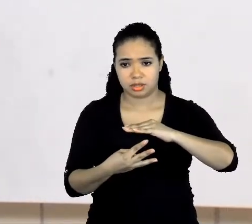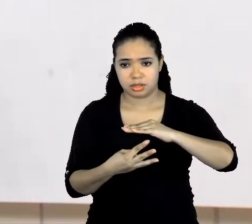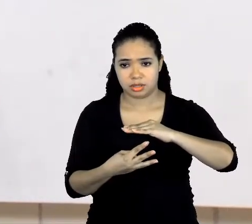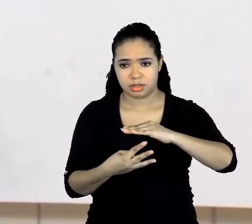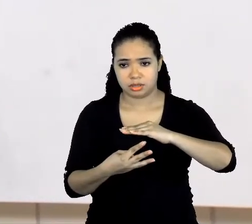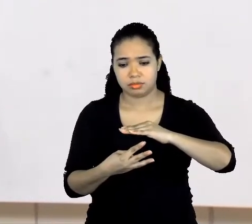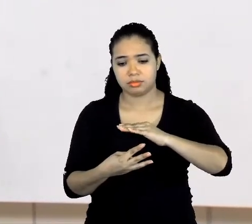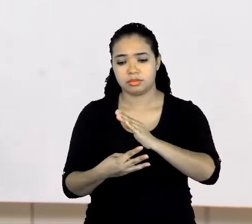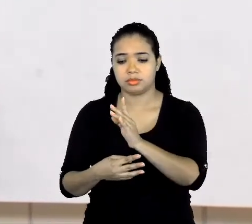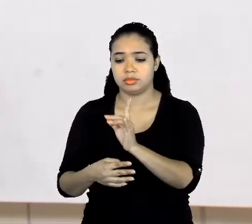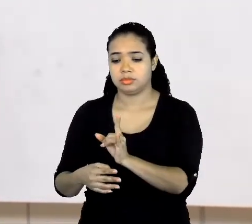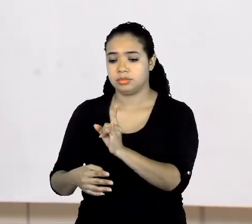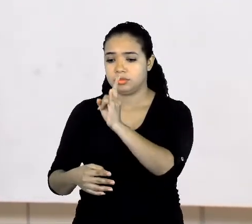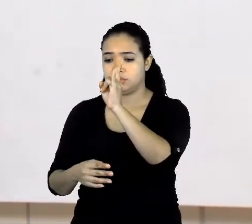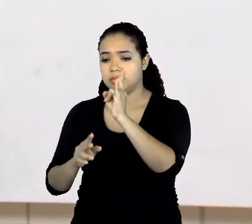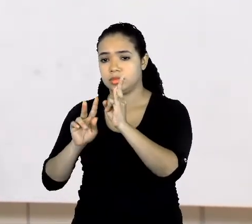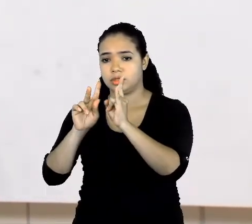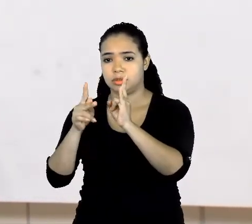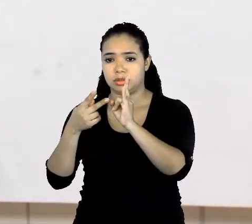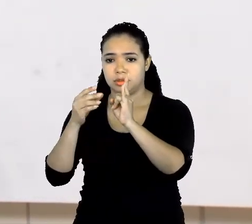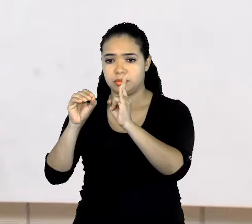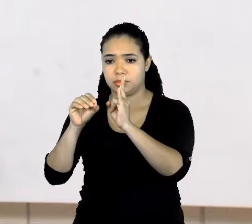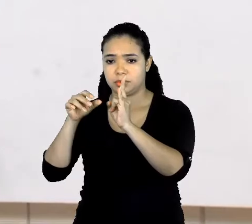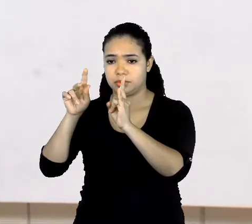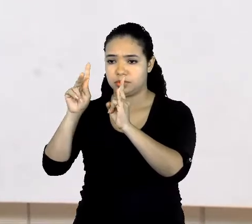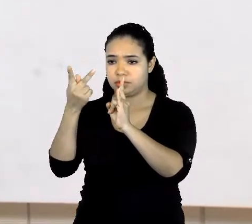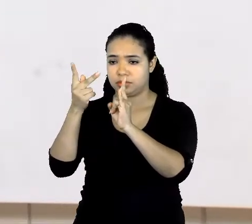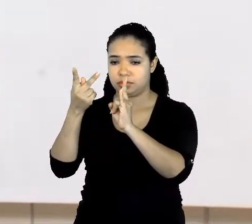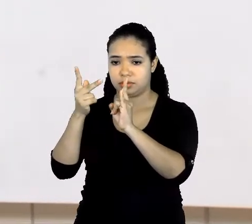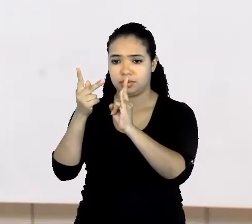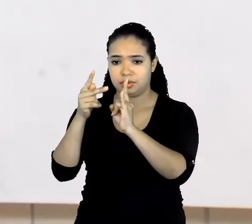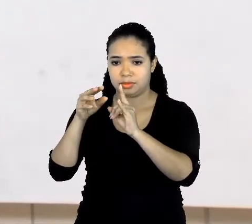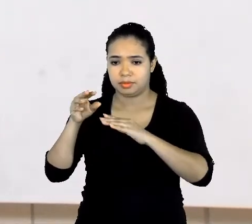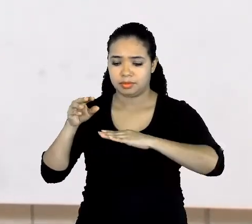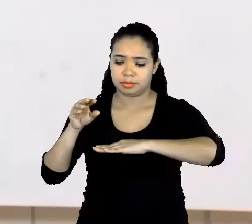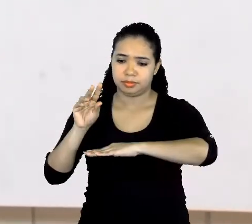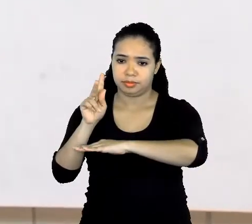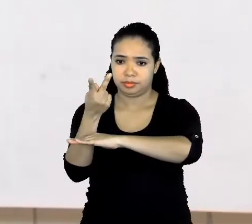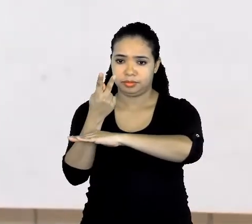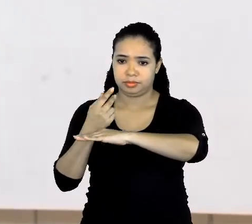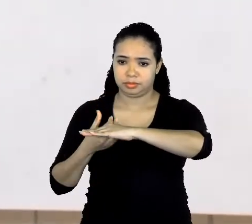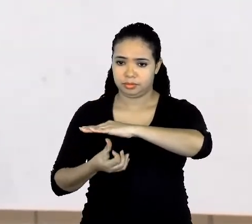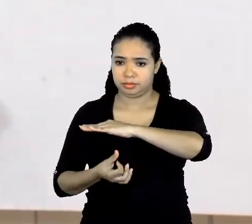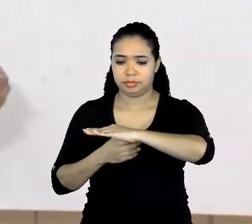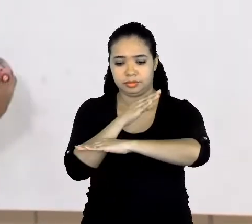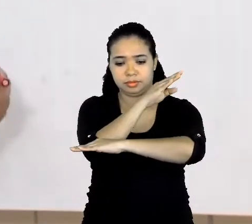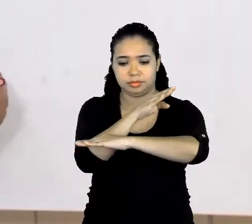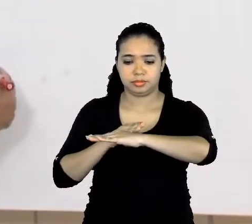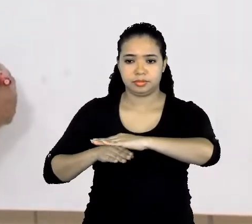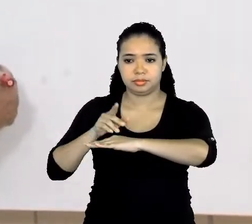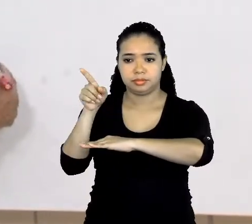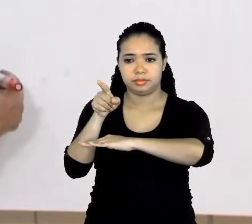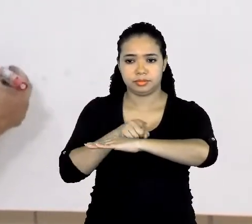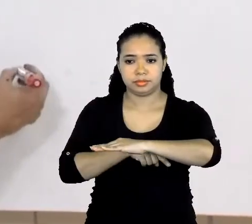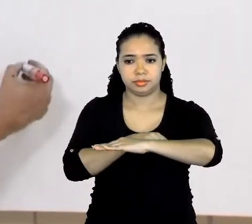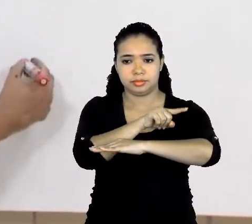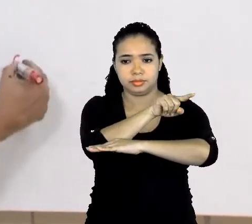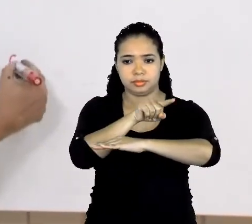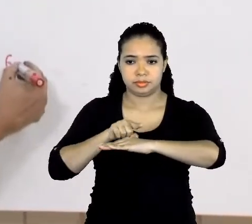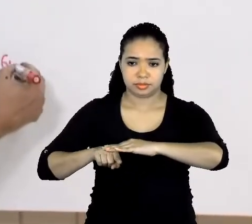Cateto oposto, cateto adjacente. O que está dividindo sobe multiplicando. Então eu vou